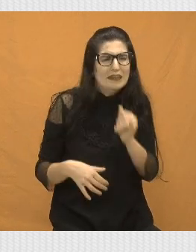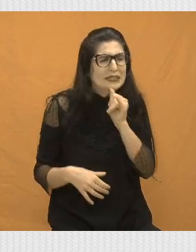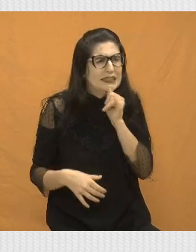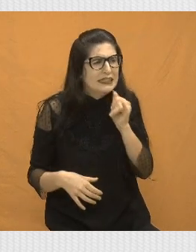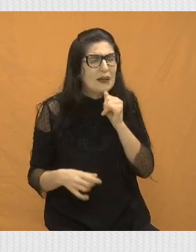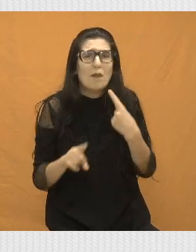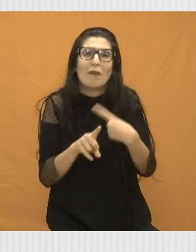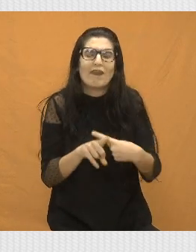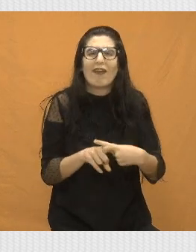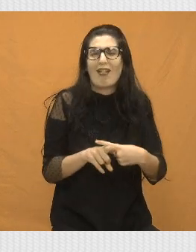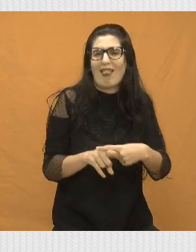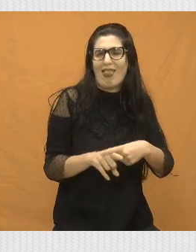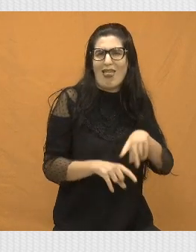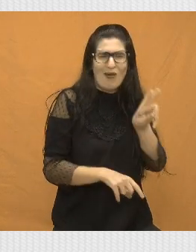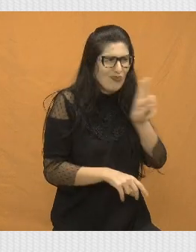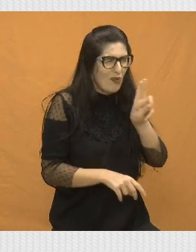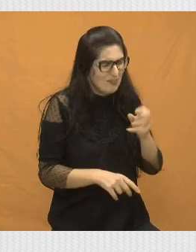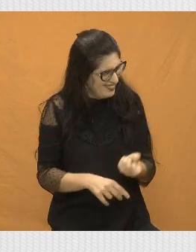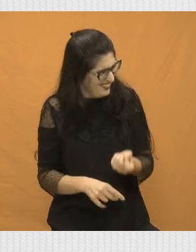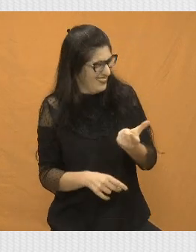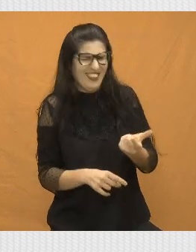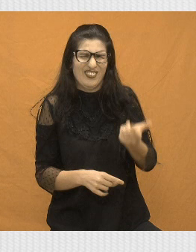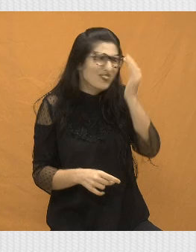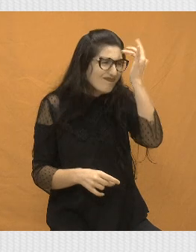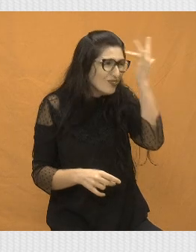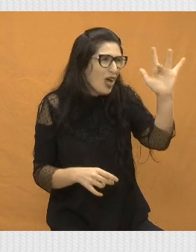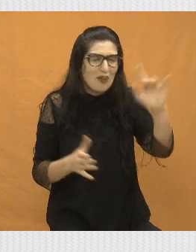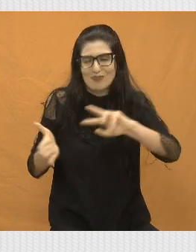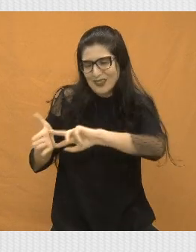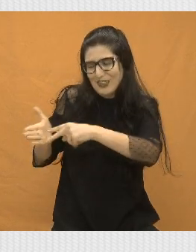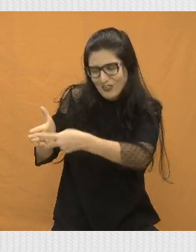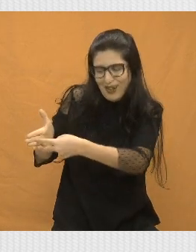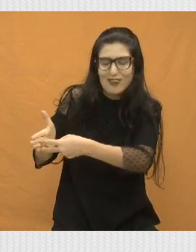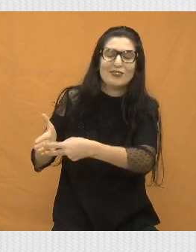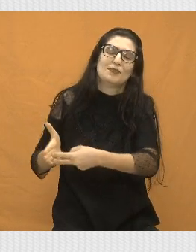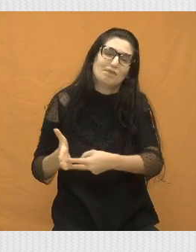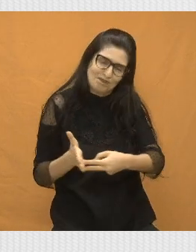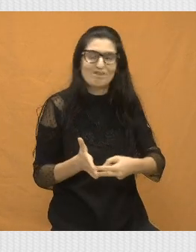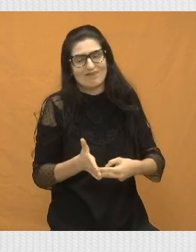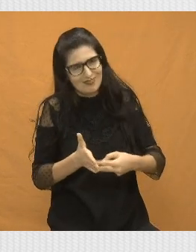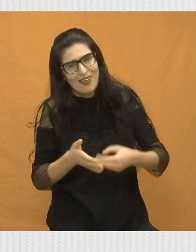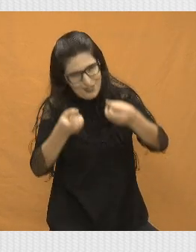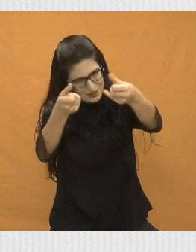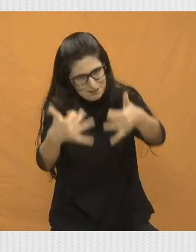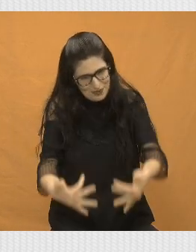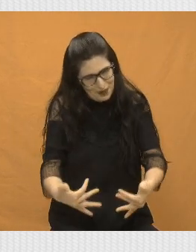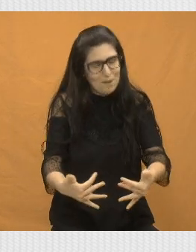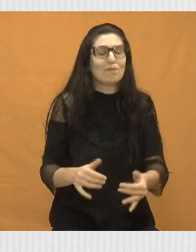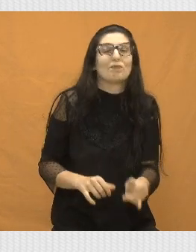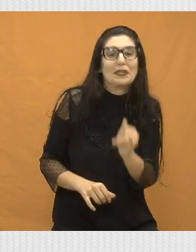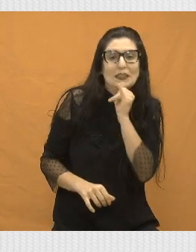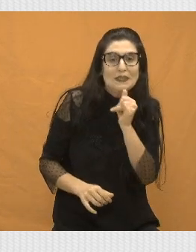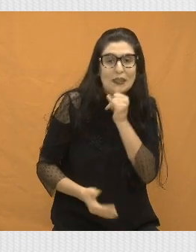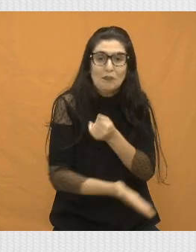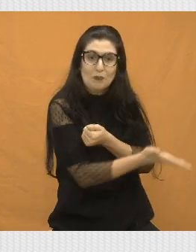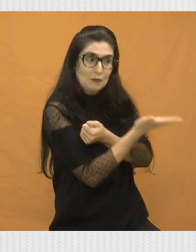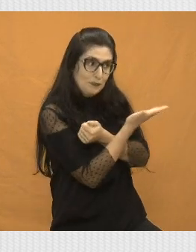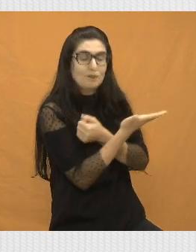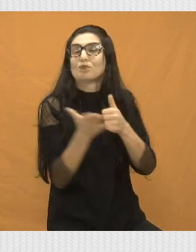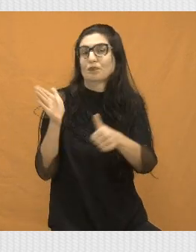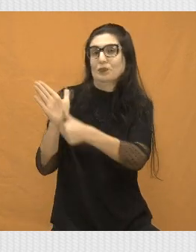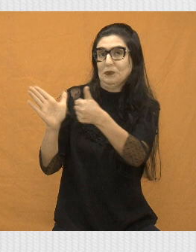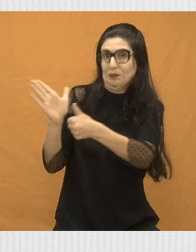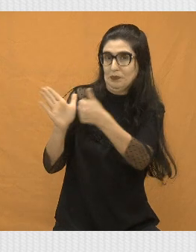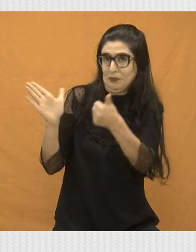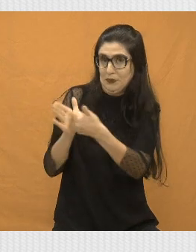não tão comum para algumas pessoas que estejam assistindo. Resultado primário. Vou dar um exemplo de uma forma bem